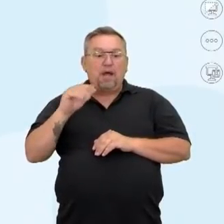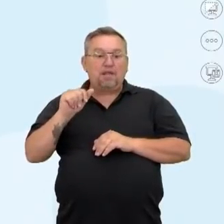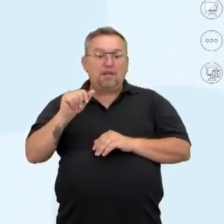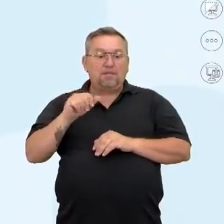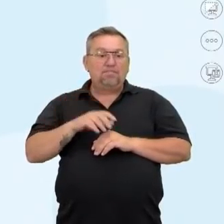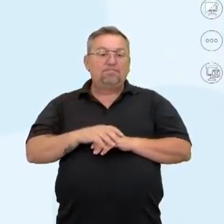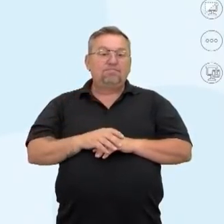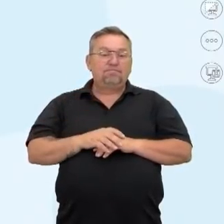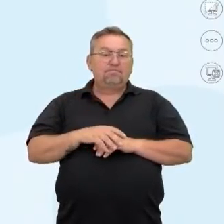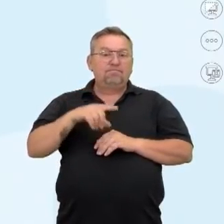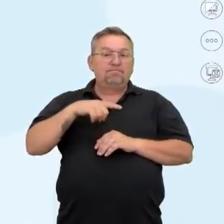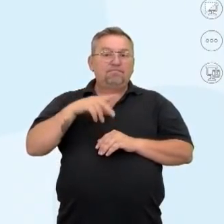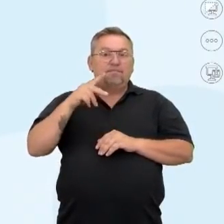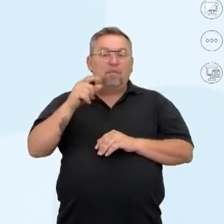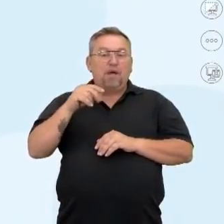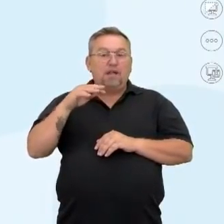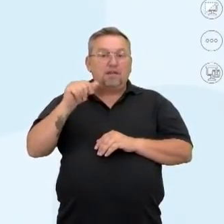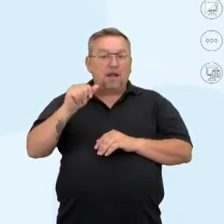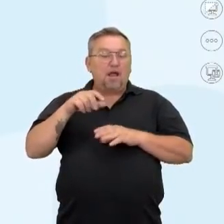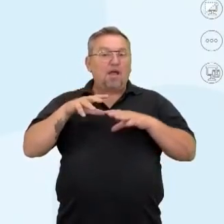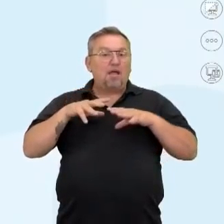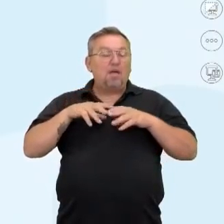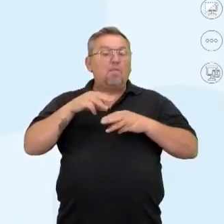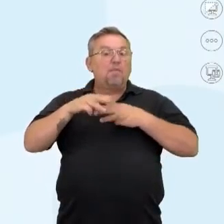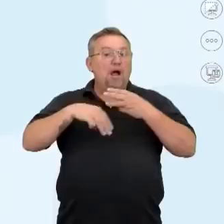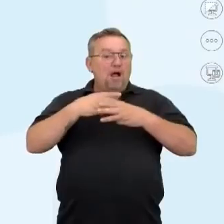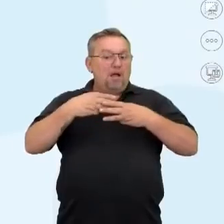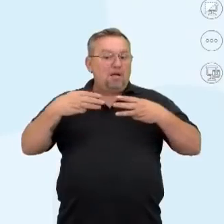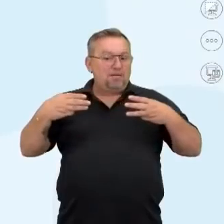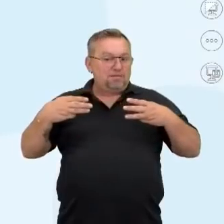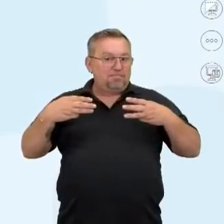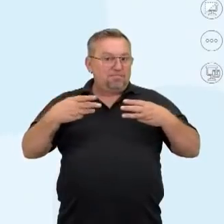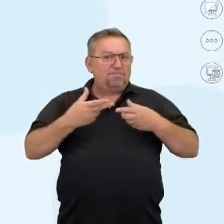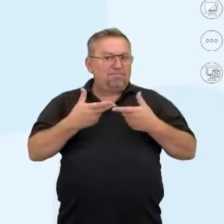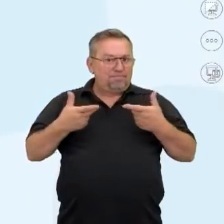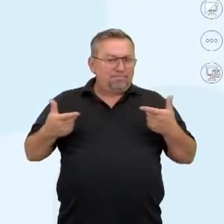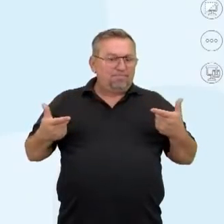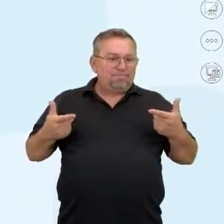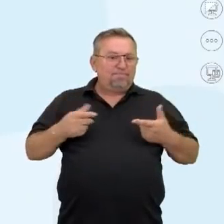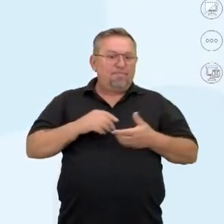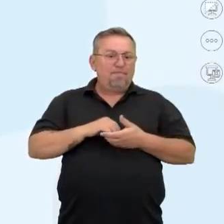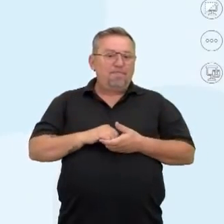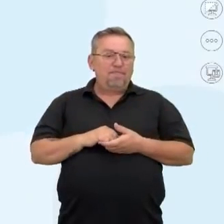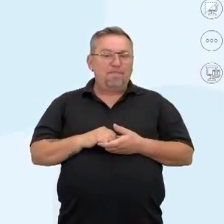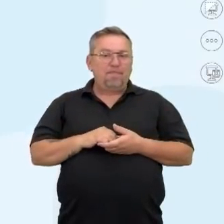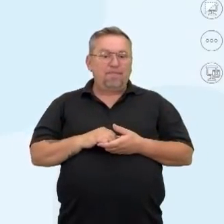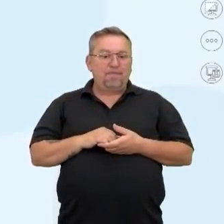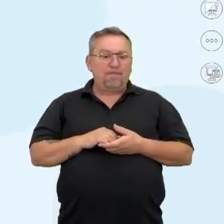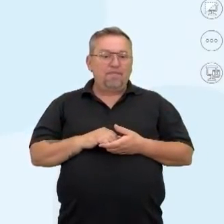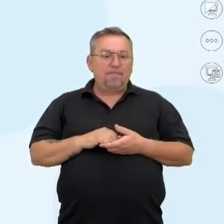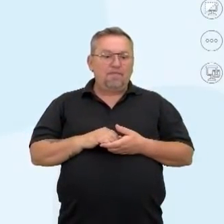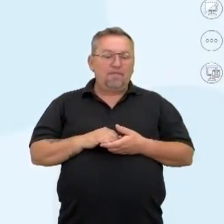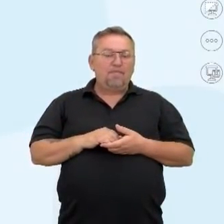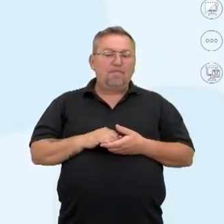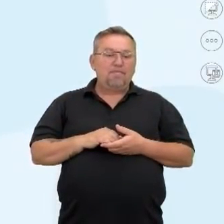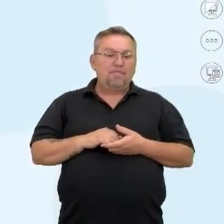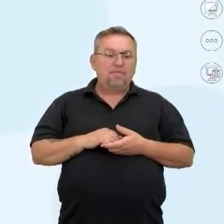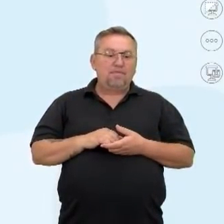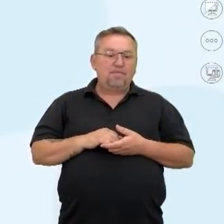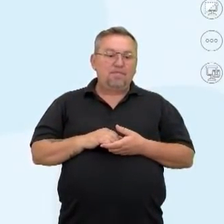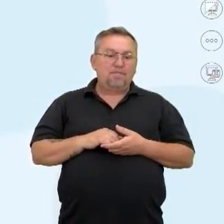tal. Lembrando que pasta é massa, tá, gente? Pasta não é igual ao português, hein? Nós comemos pasta que não, pasta é massa, macarrão, pão, etc,